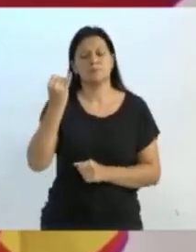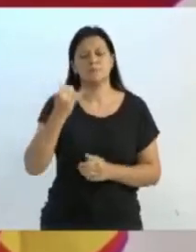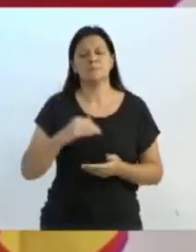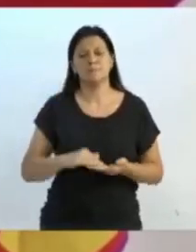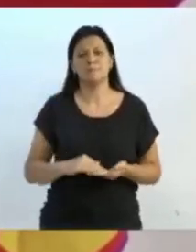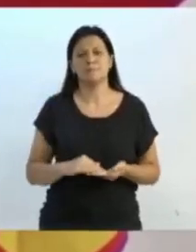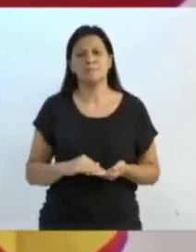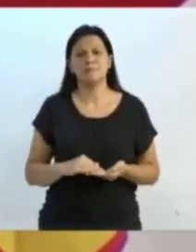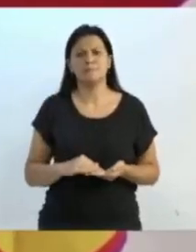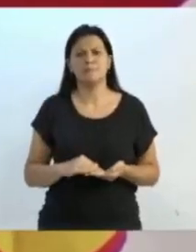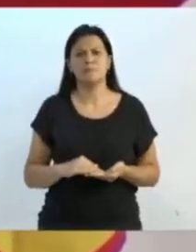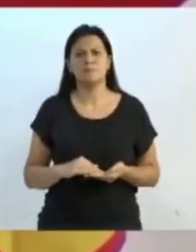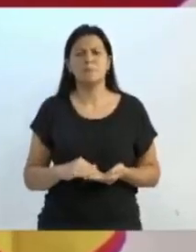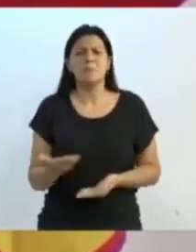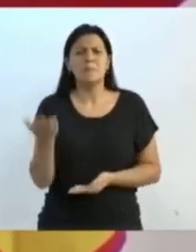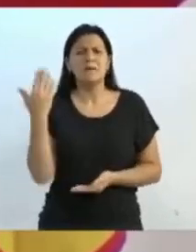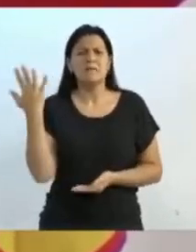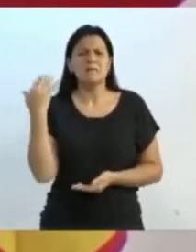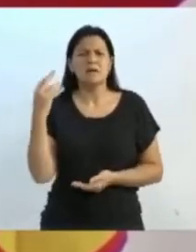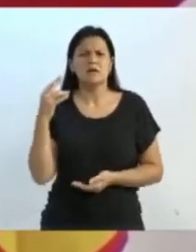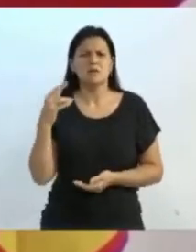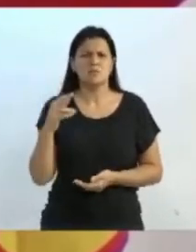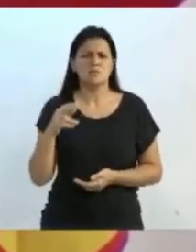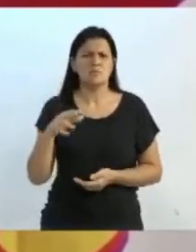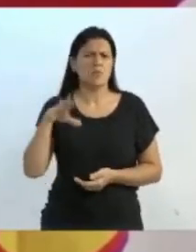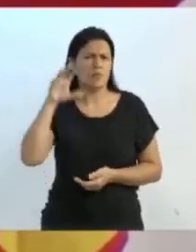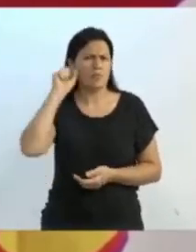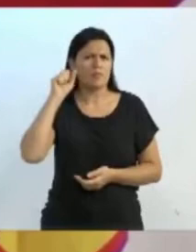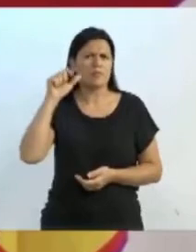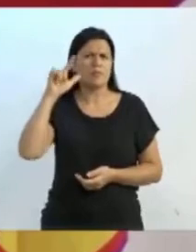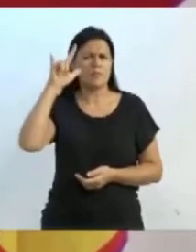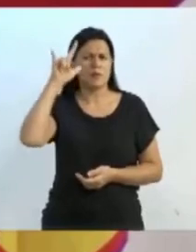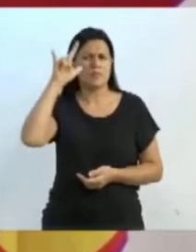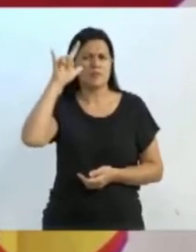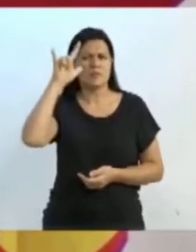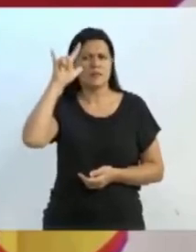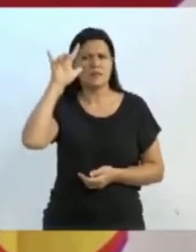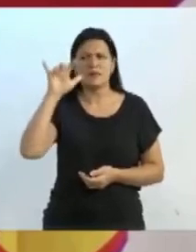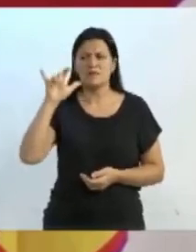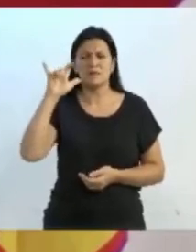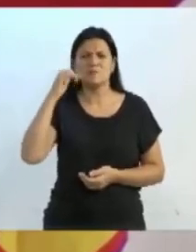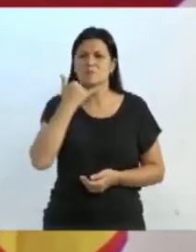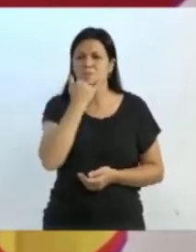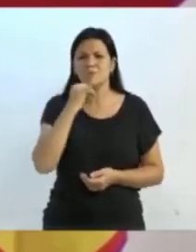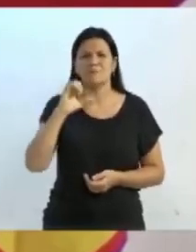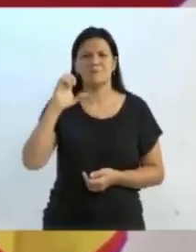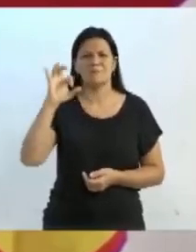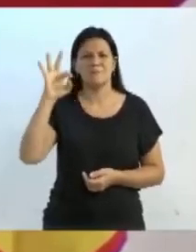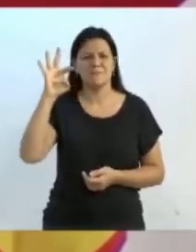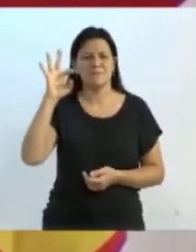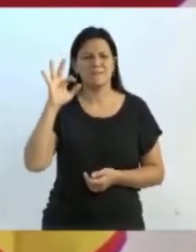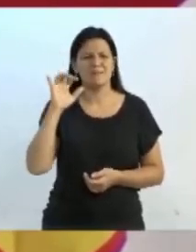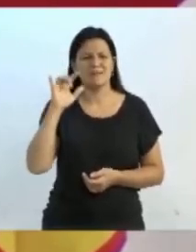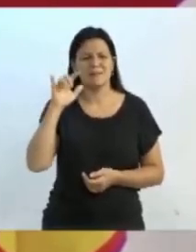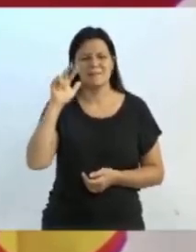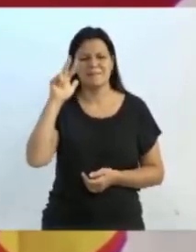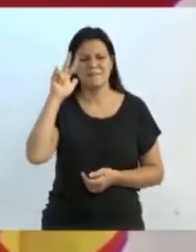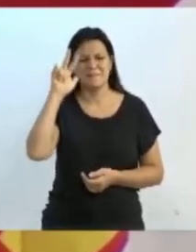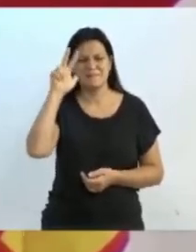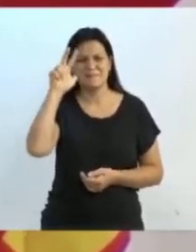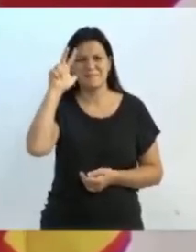o ex-presidente Lula gravando um vídeo e dizendo que as igrejas